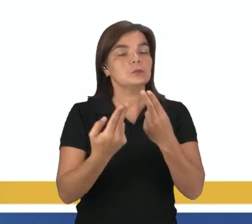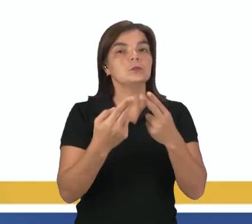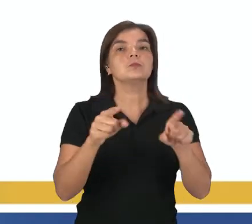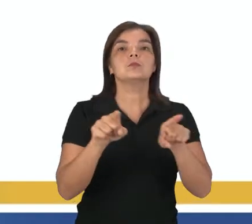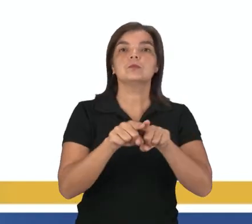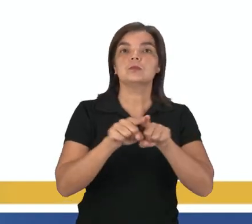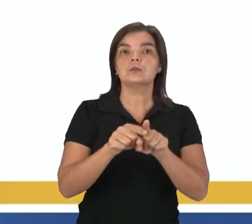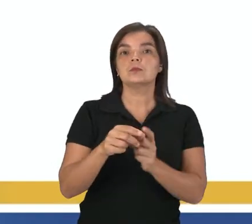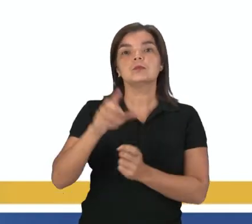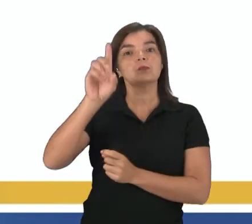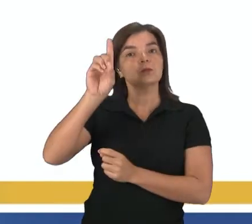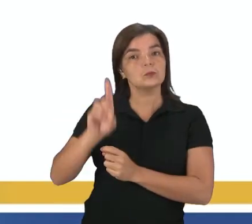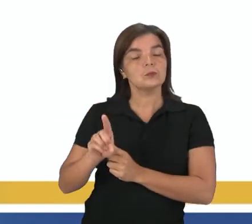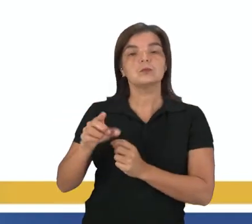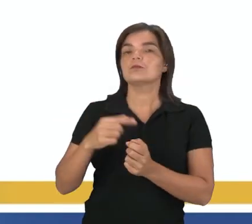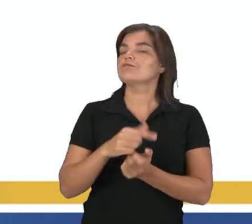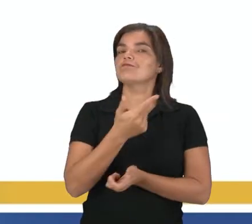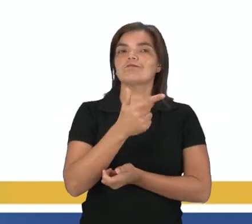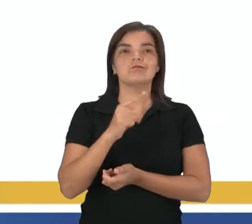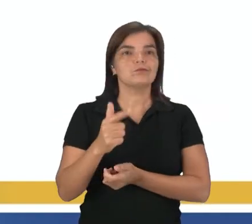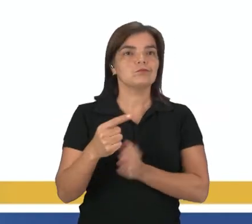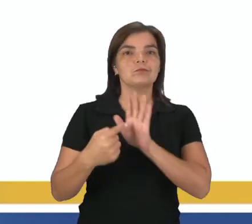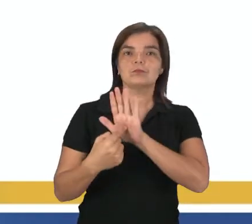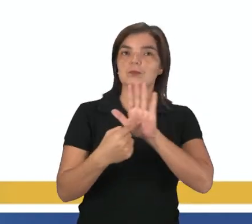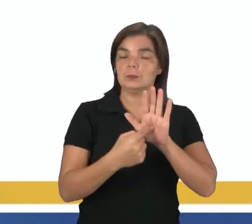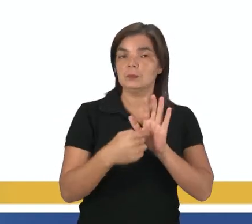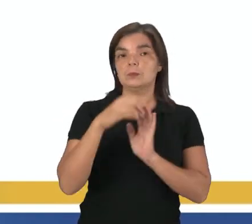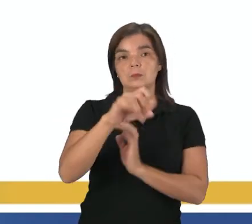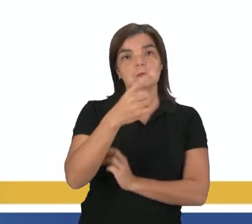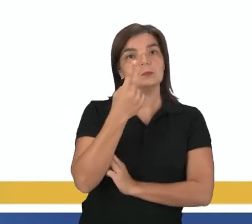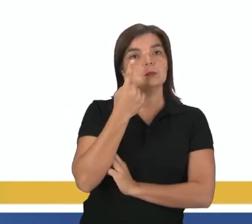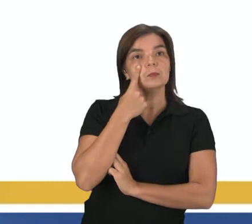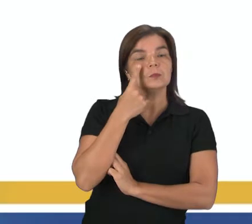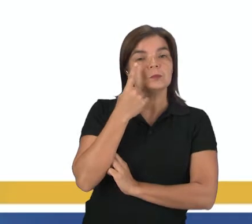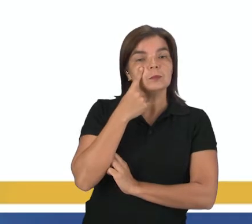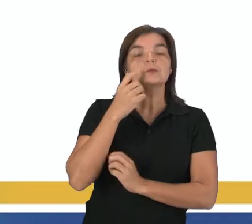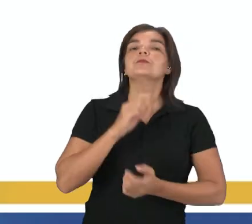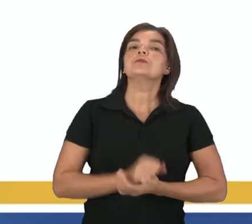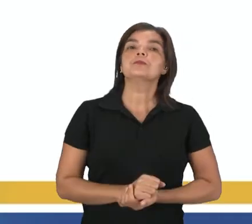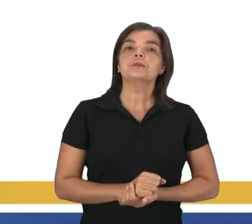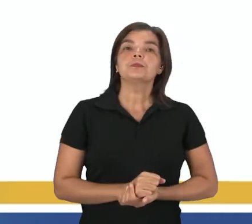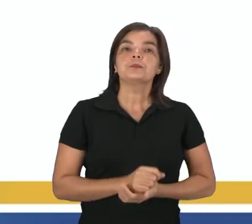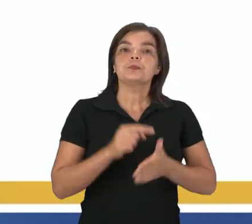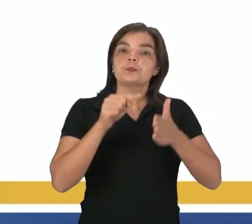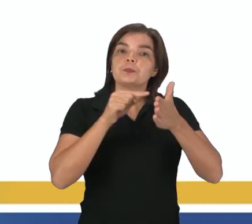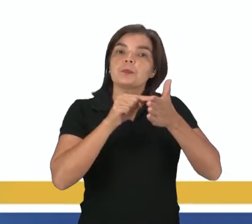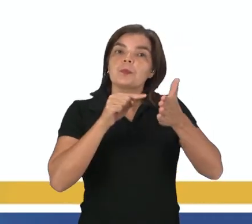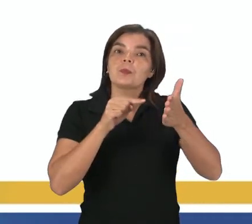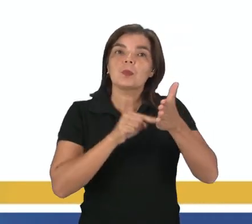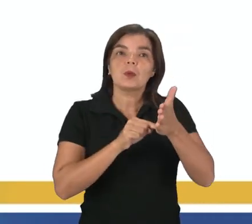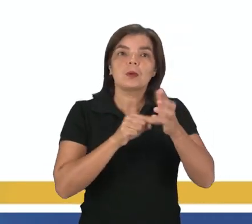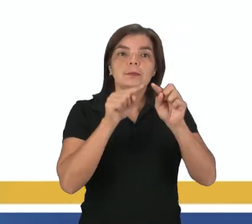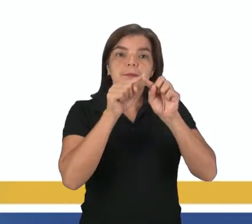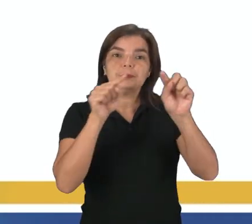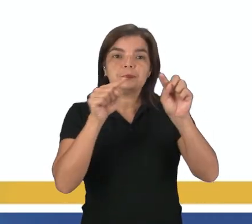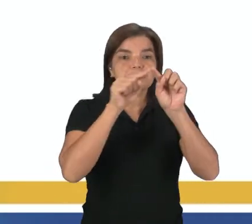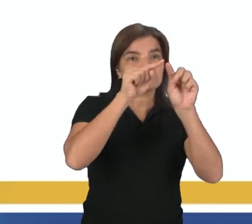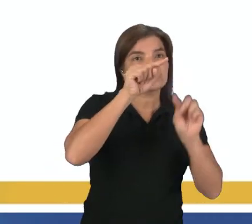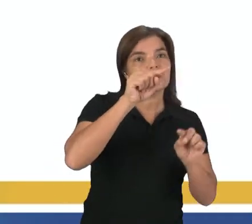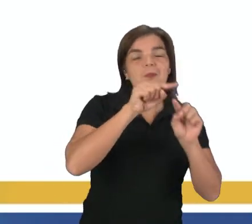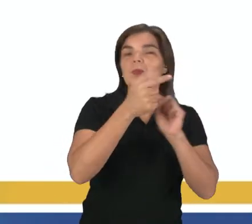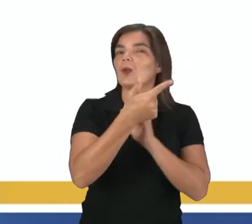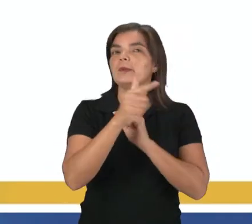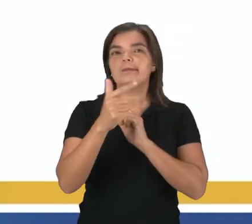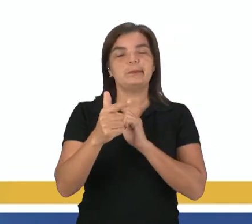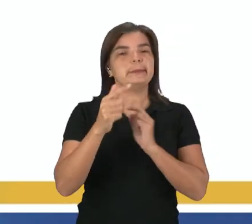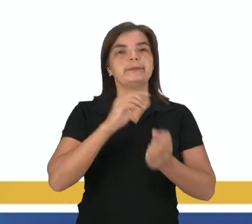figura ao lado ela não é uma translação. Se a gente for ver aí, todos os pontos não vão ter a mesma distância, então daí